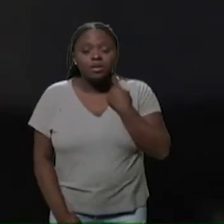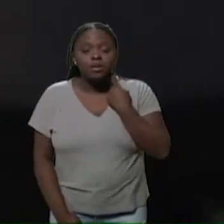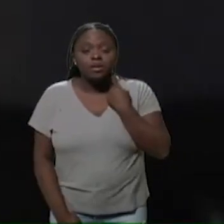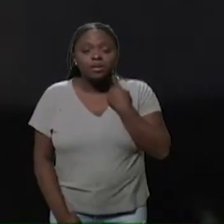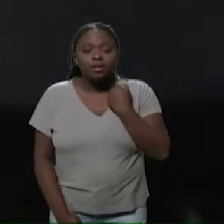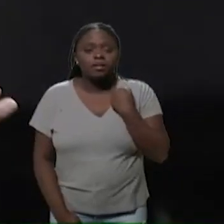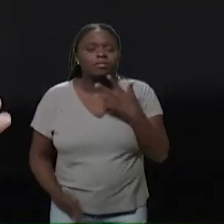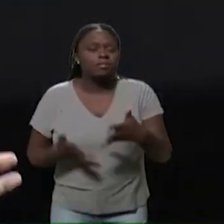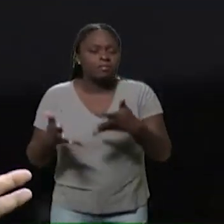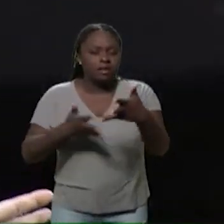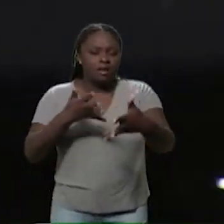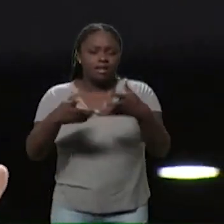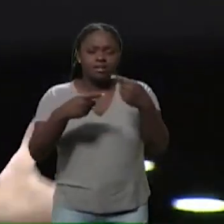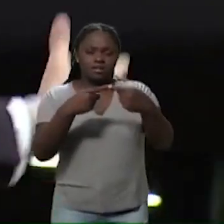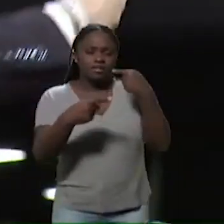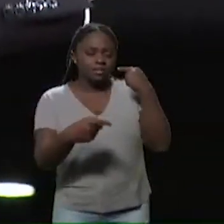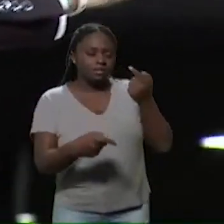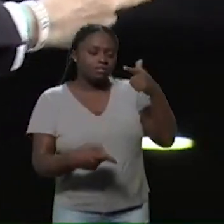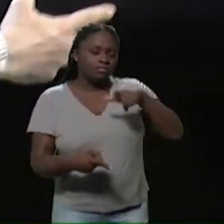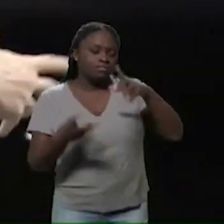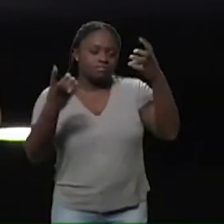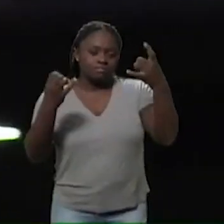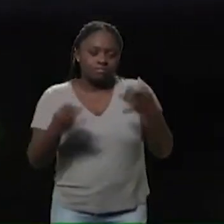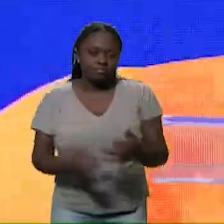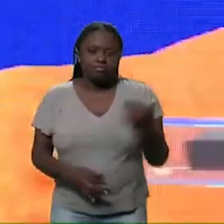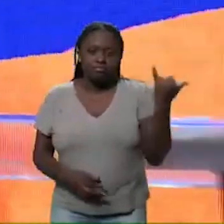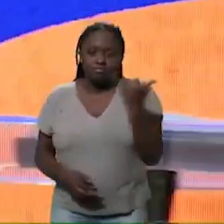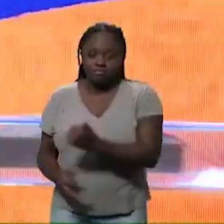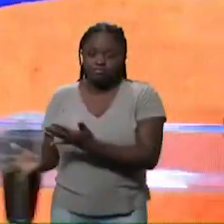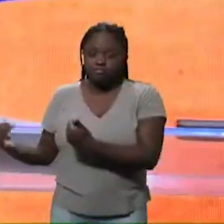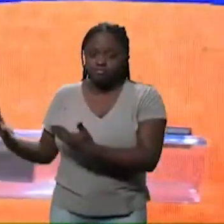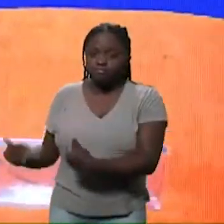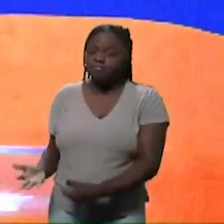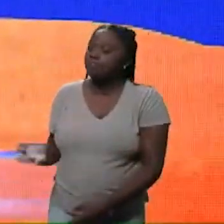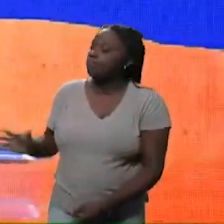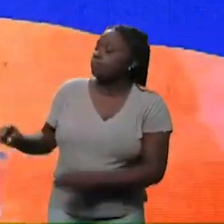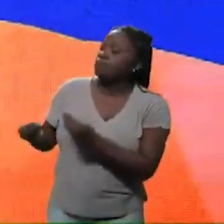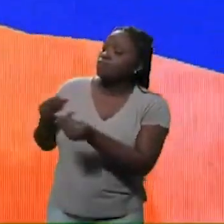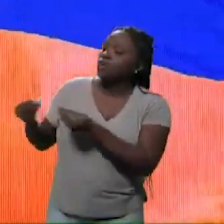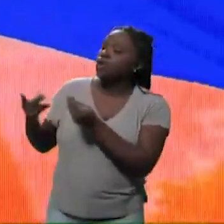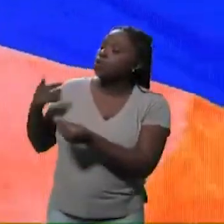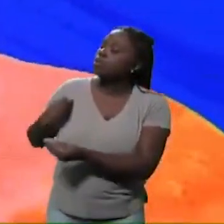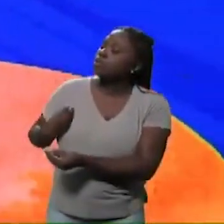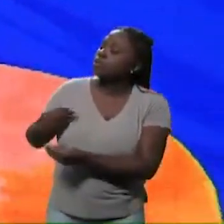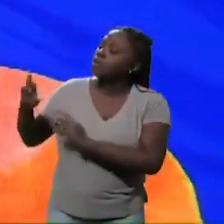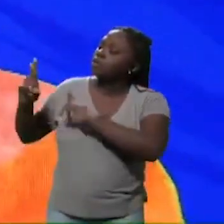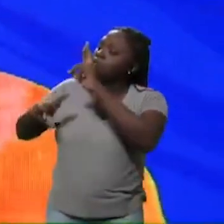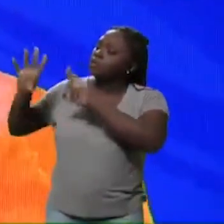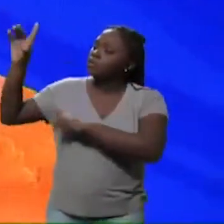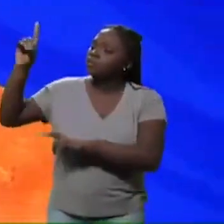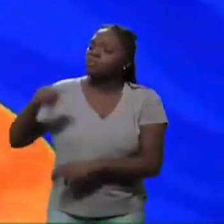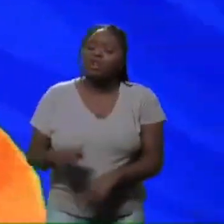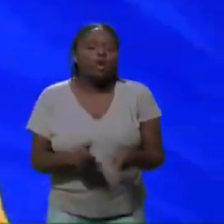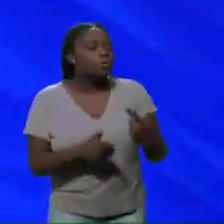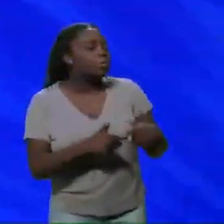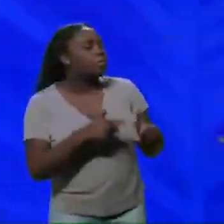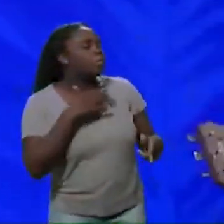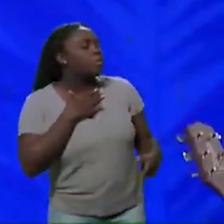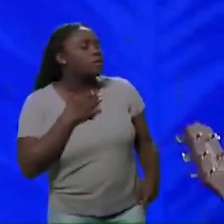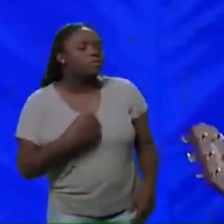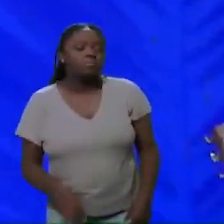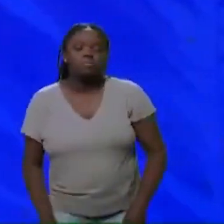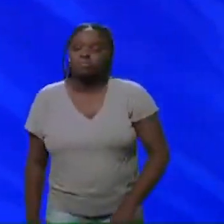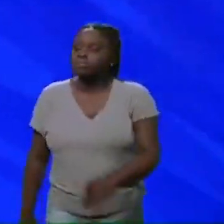Eu contei isso aqui semana passada, eu vou repetir. Eu falei para um jovem: ei, como é que está a sua vida com Deus? Ele falou: o problema é meu. Eu falei: não, senhor,